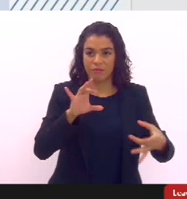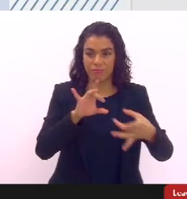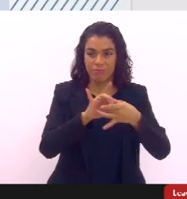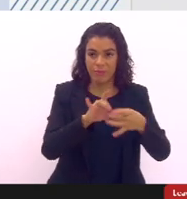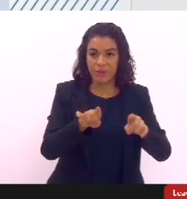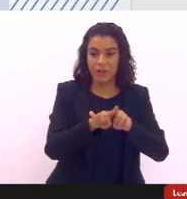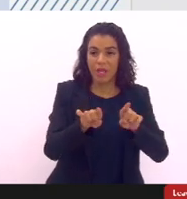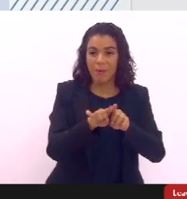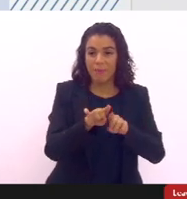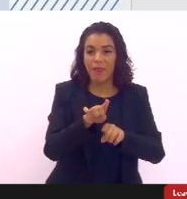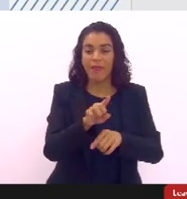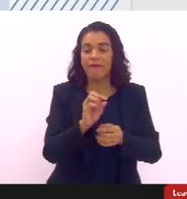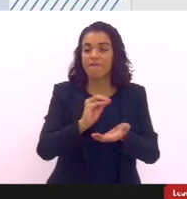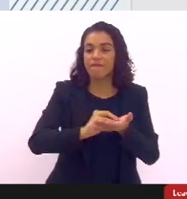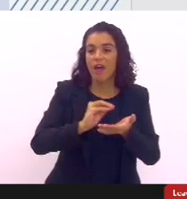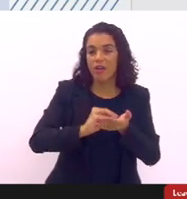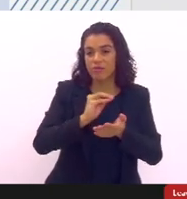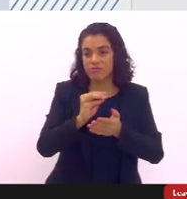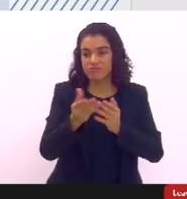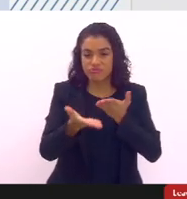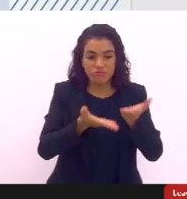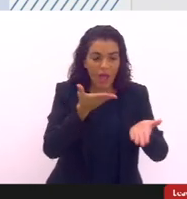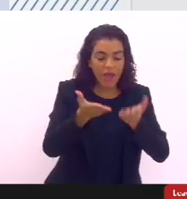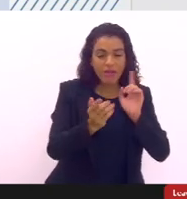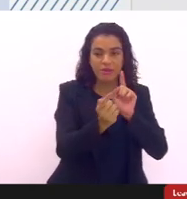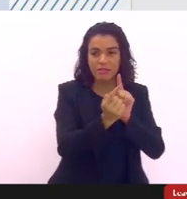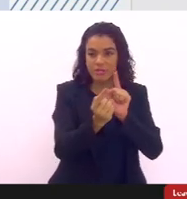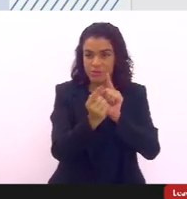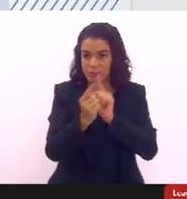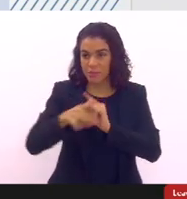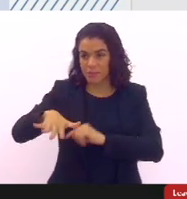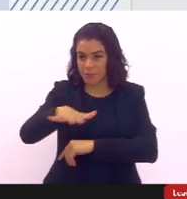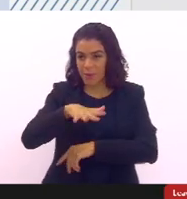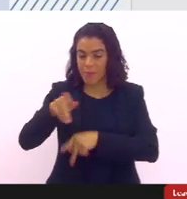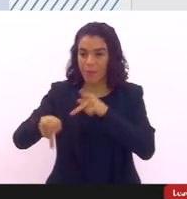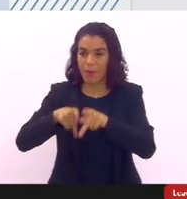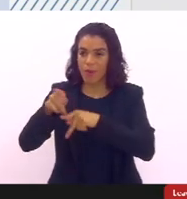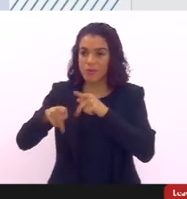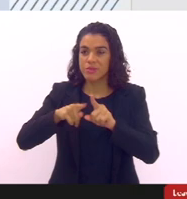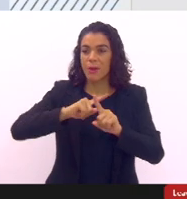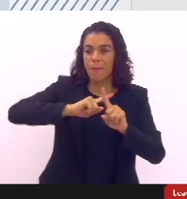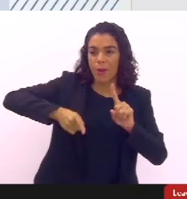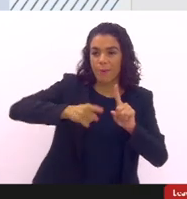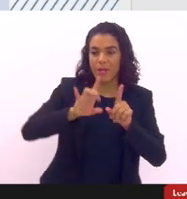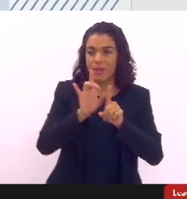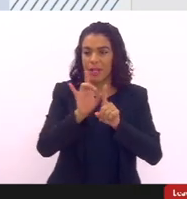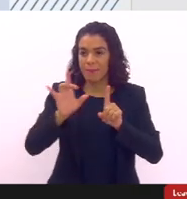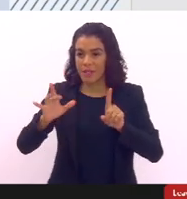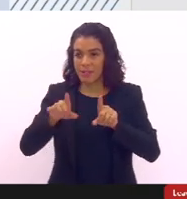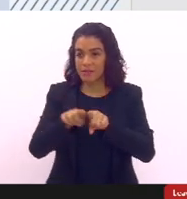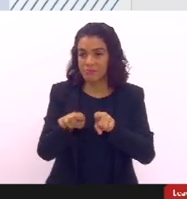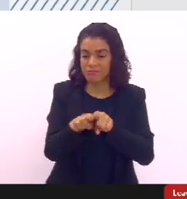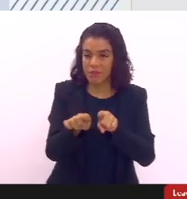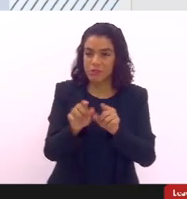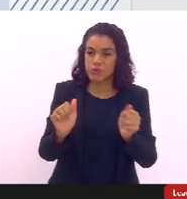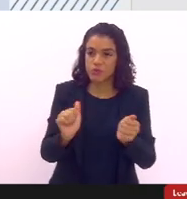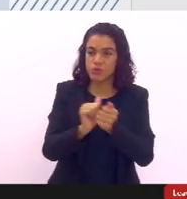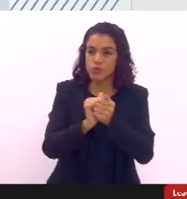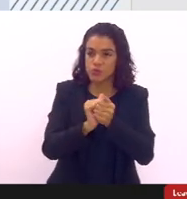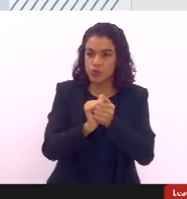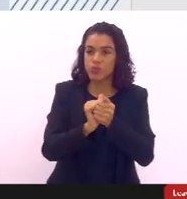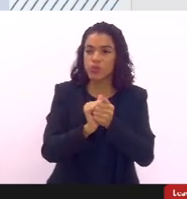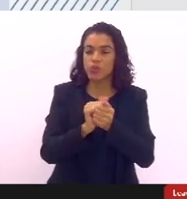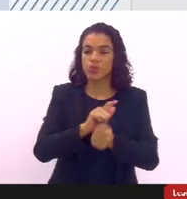das lacunas de cuidado em todas as linhas de cuidado para a população privada de liberdade e construindo junto